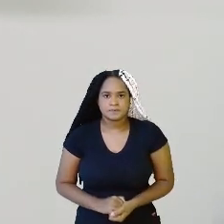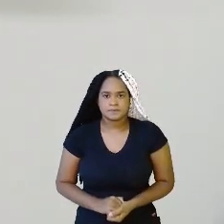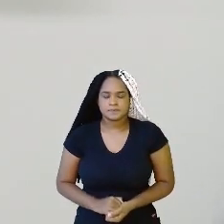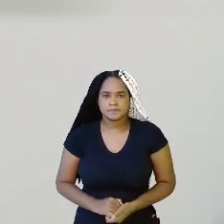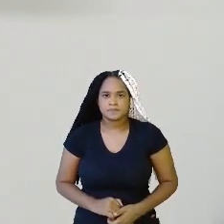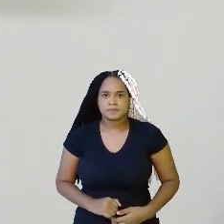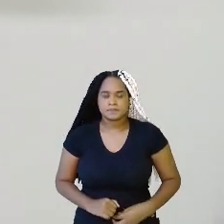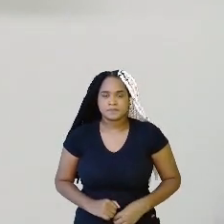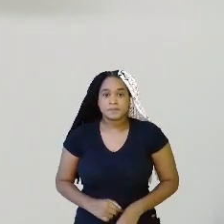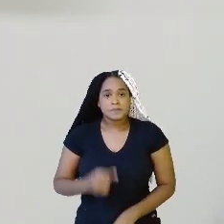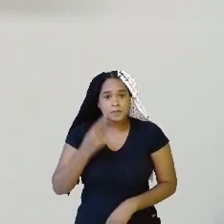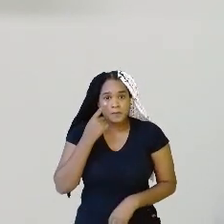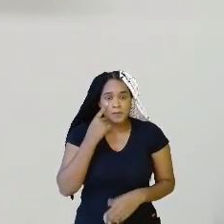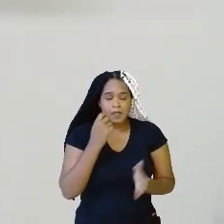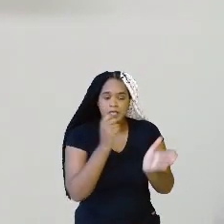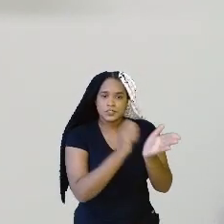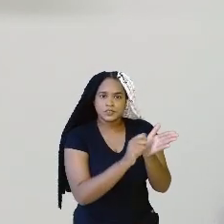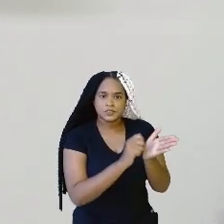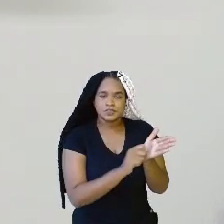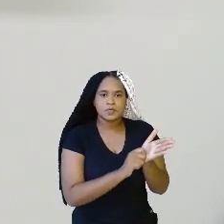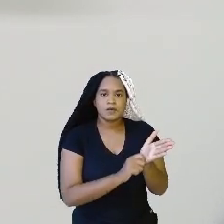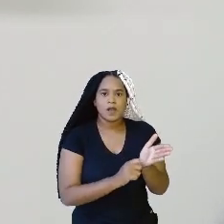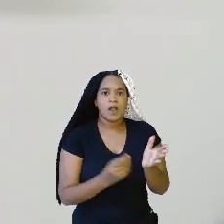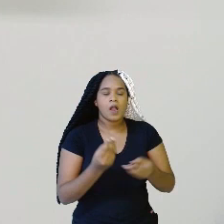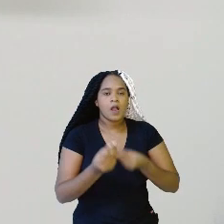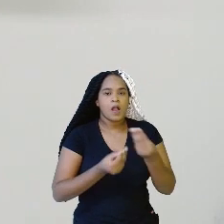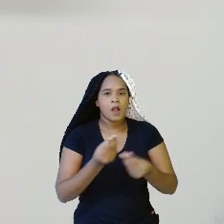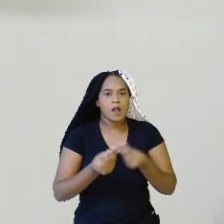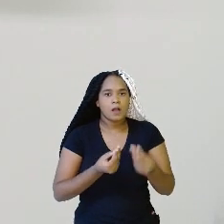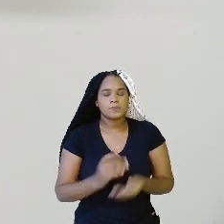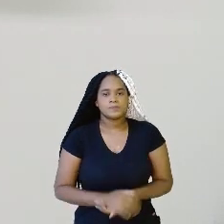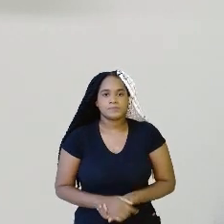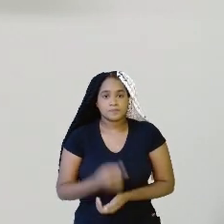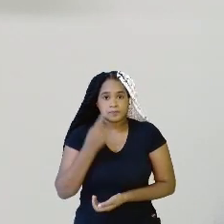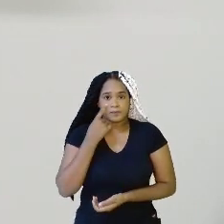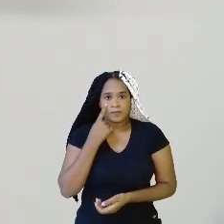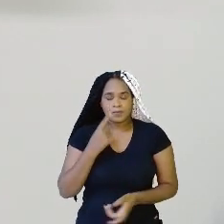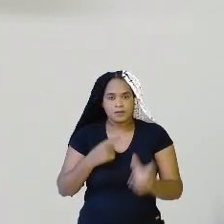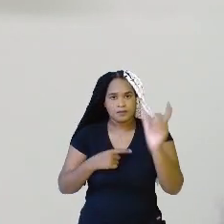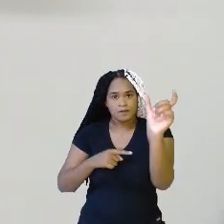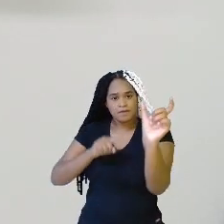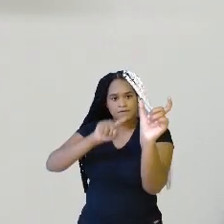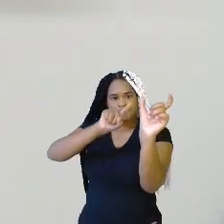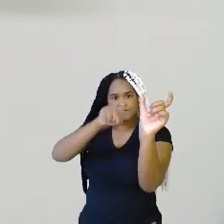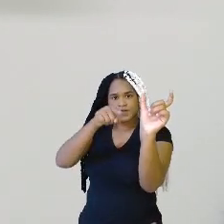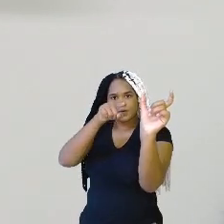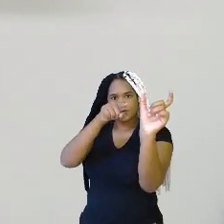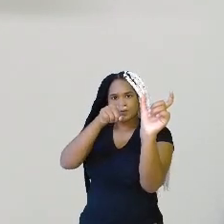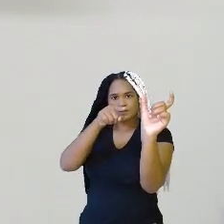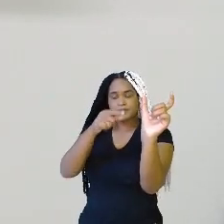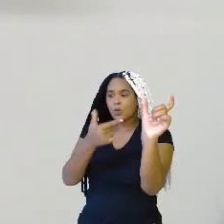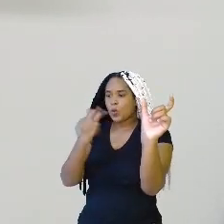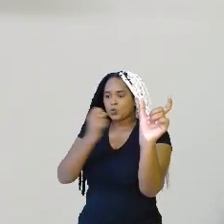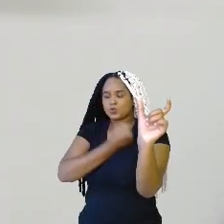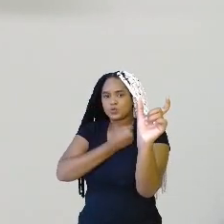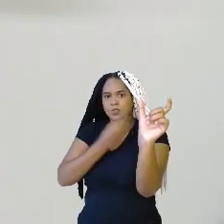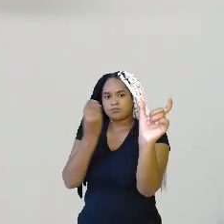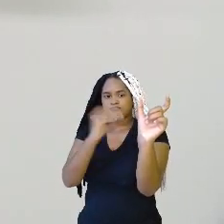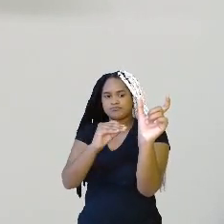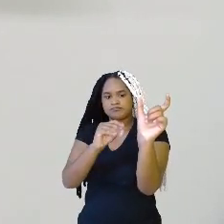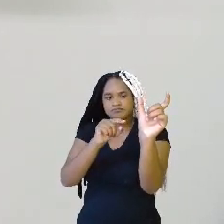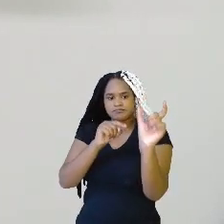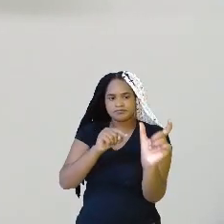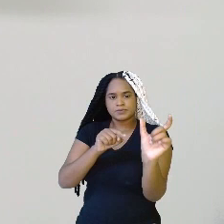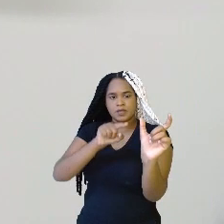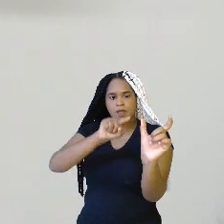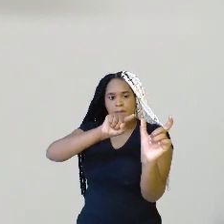A gente precisa escrever de forma que a vírgula esteja abaixo da outra e, no resultado, a vírgula